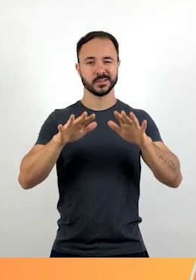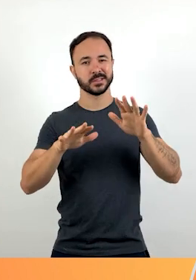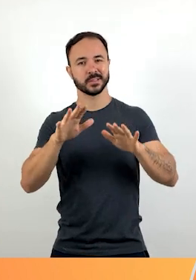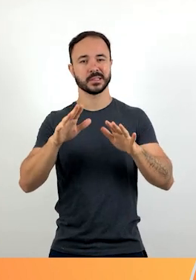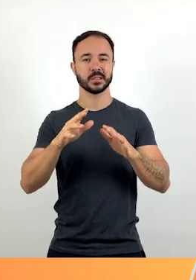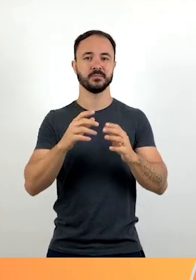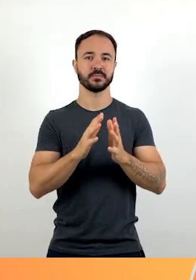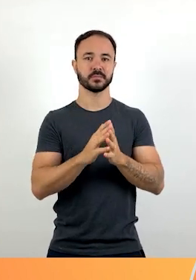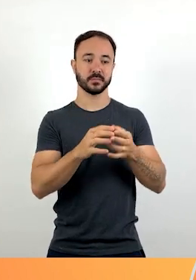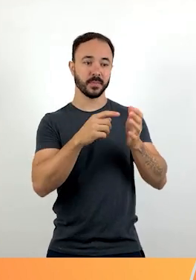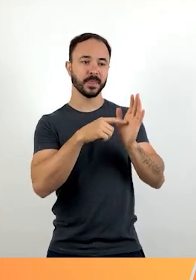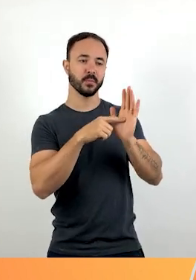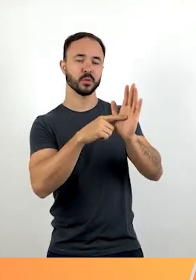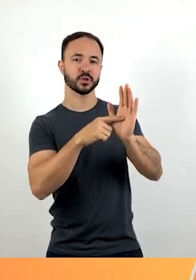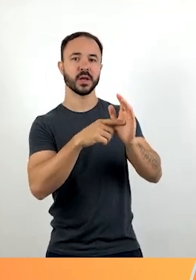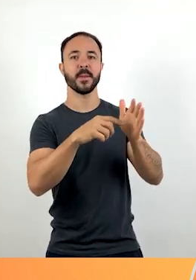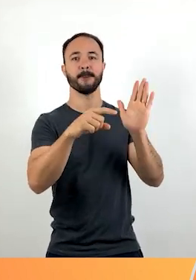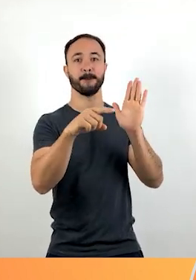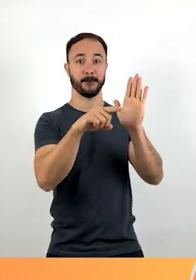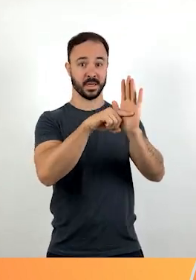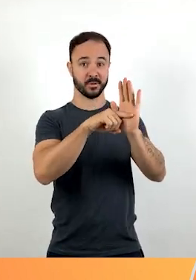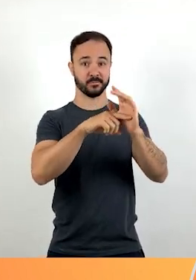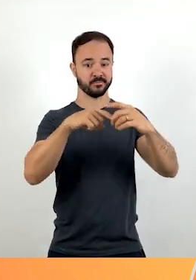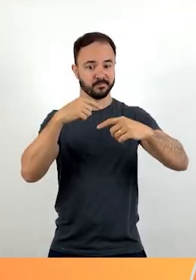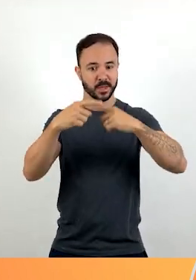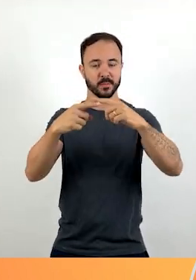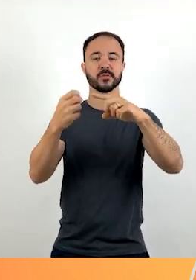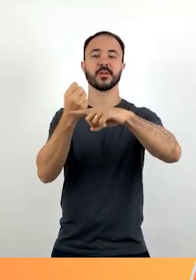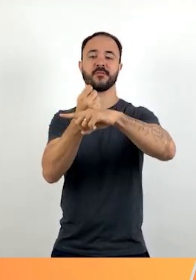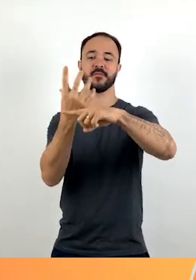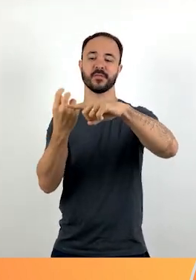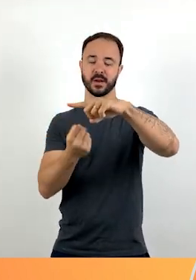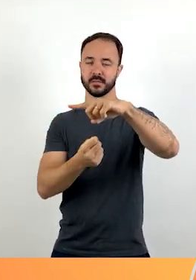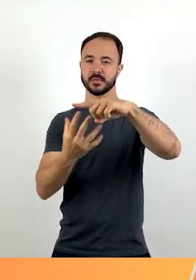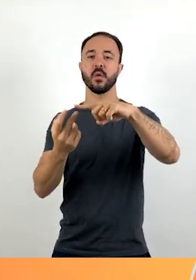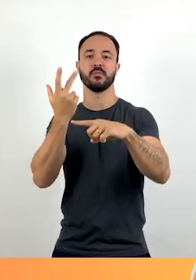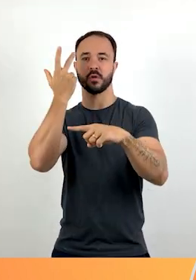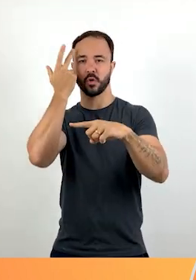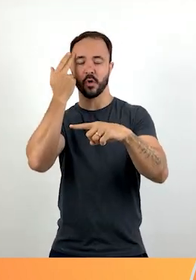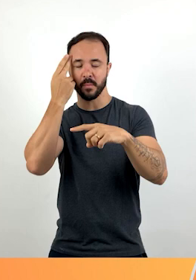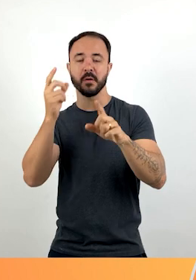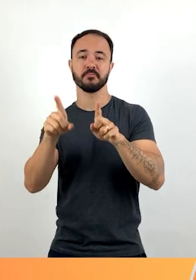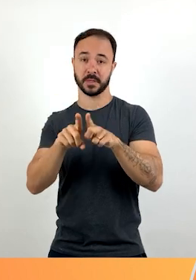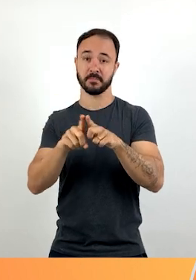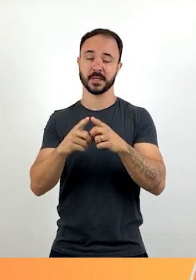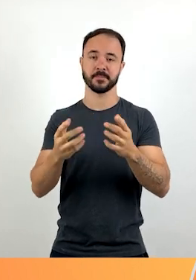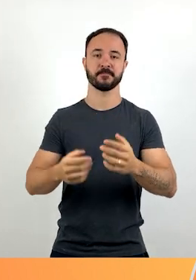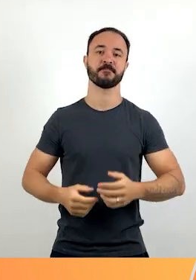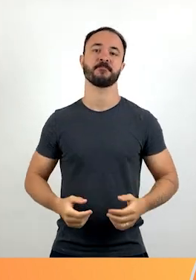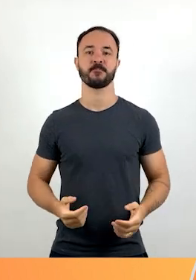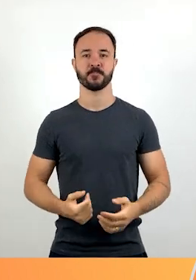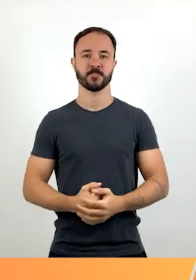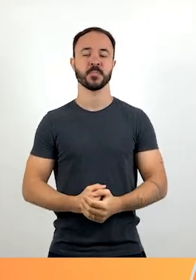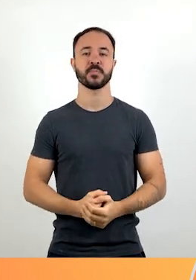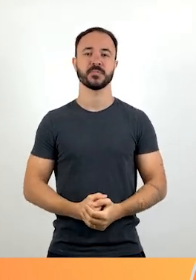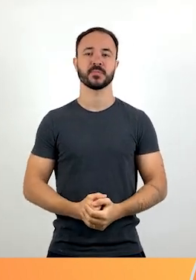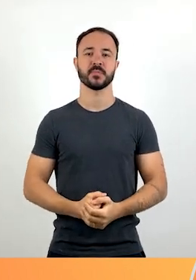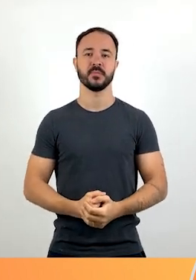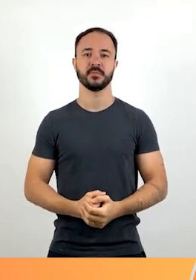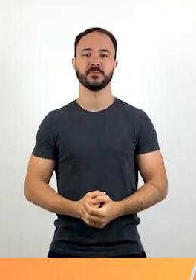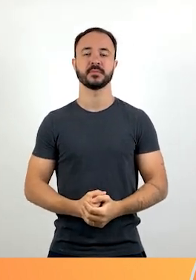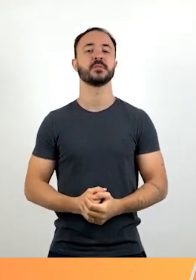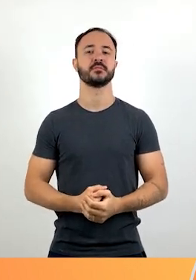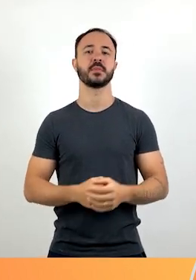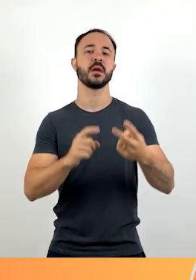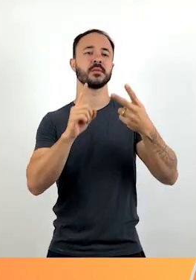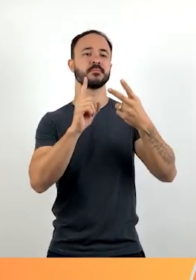assim, menos, e aí vem a fração, certinho? Então a gente realizou aqui uma soma, né, utilizando frações. Para o